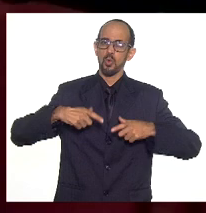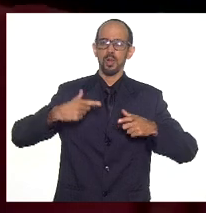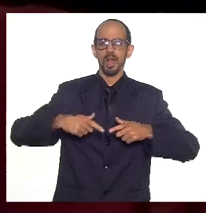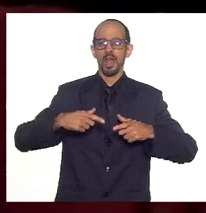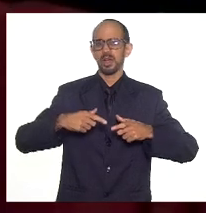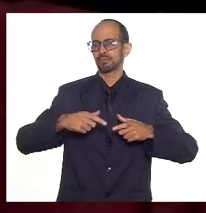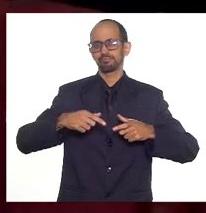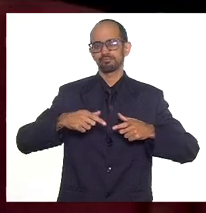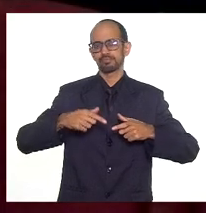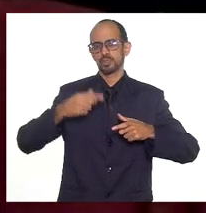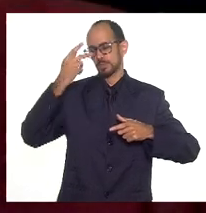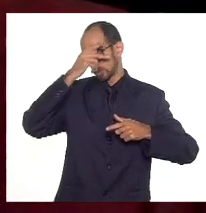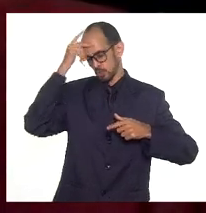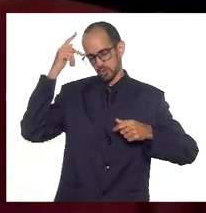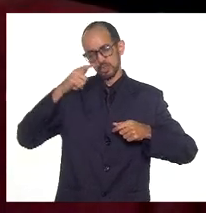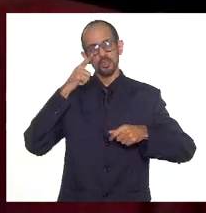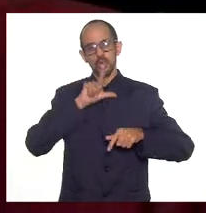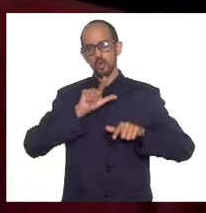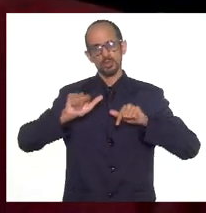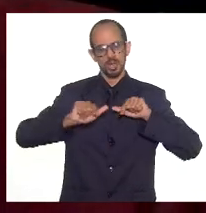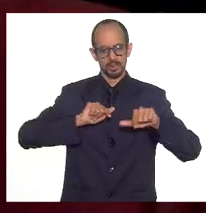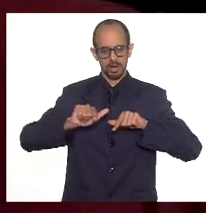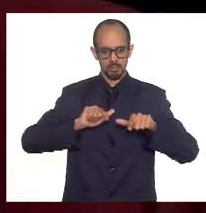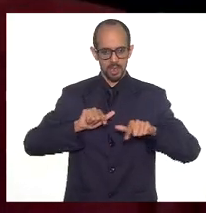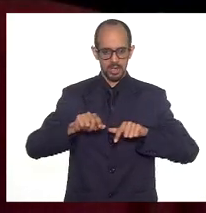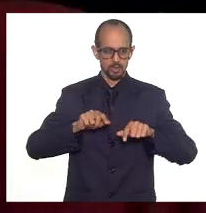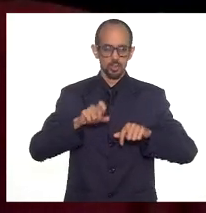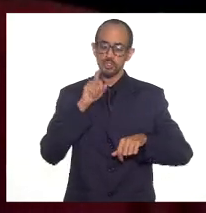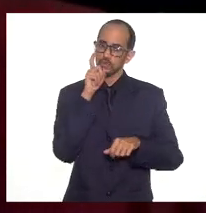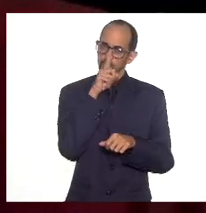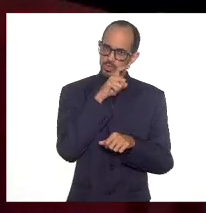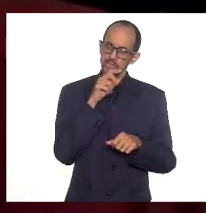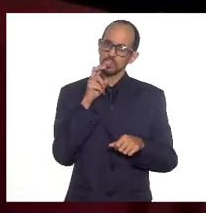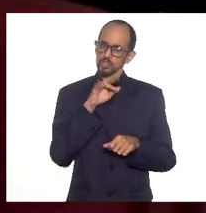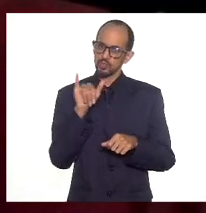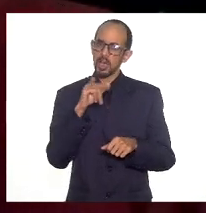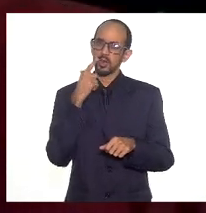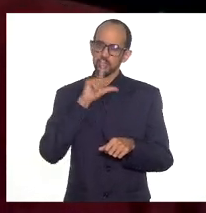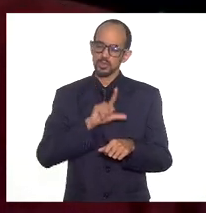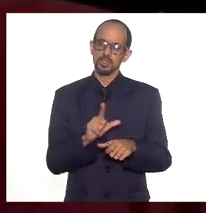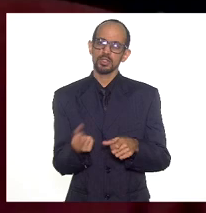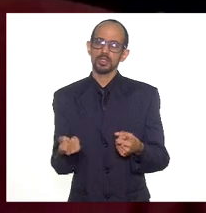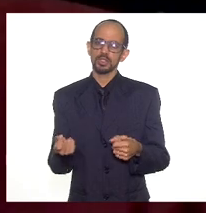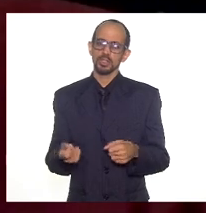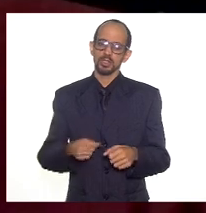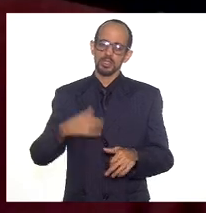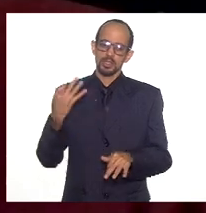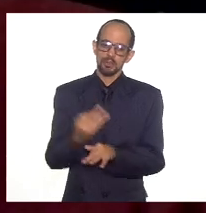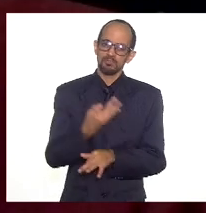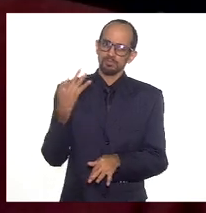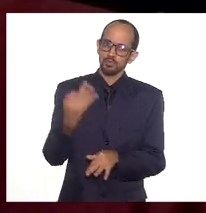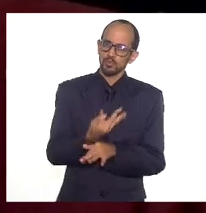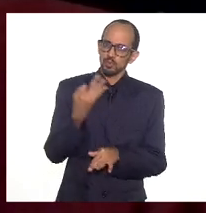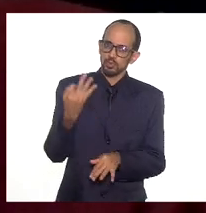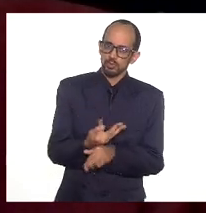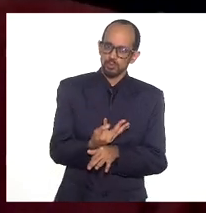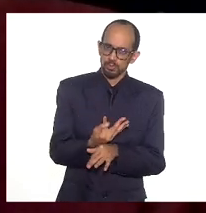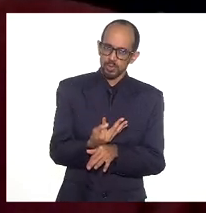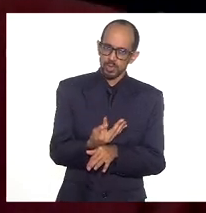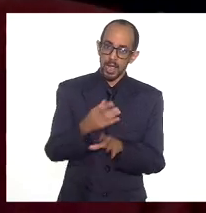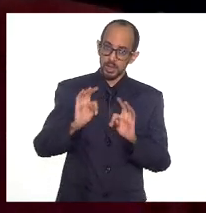que dificilmente nós vamos conseguir absorver, né, todo esse capital humano.